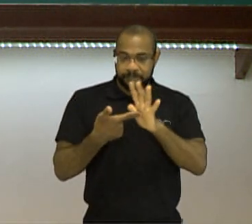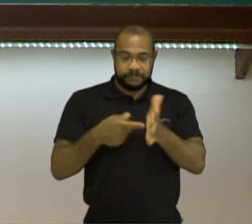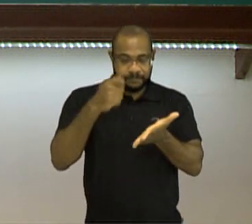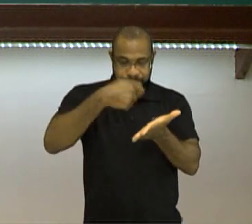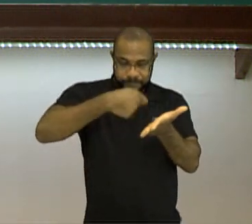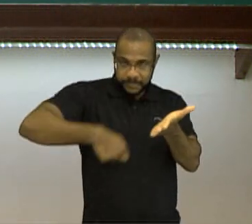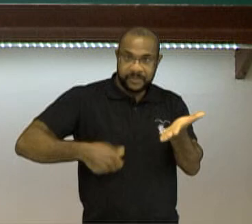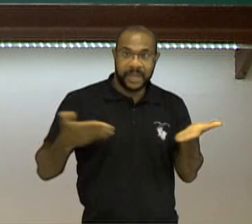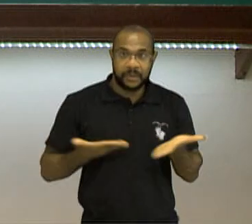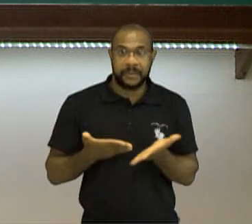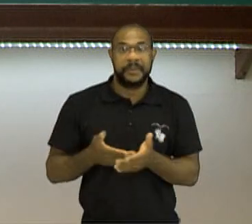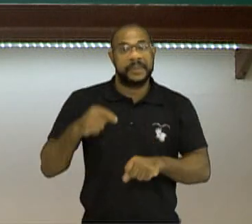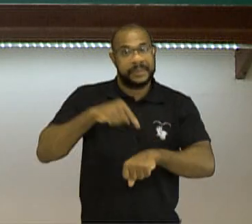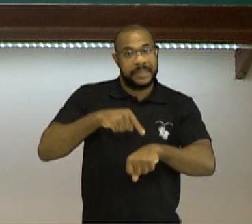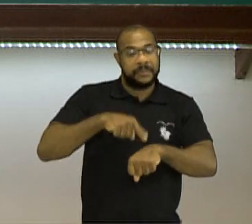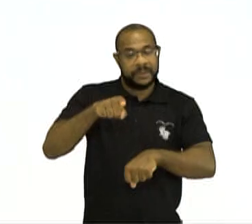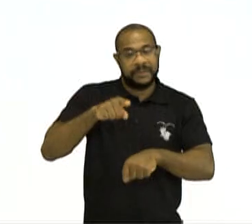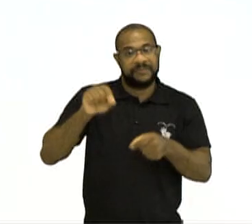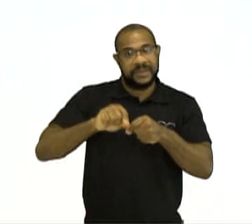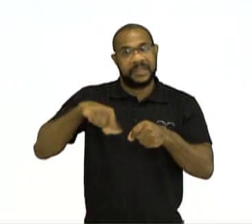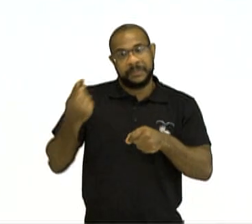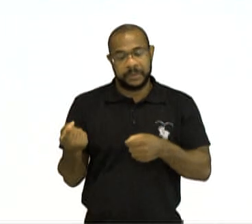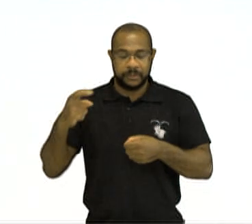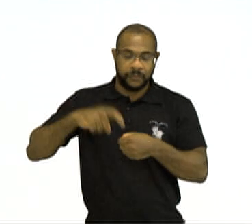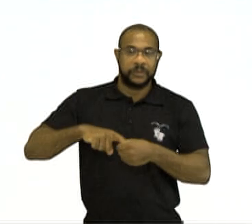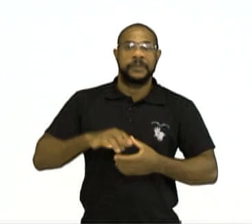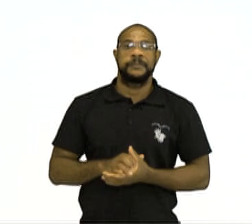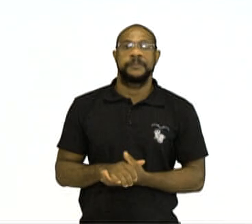parágrafo. Um tempinho para fazer isso e eu já volto.